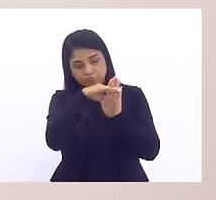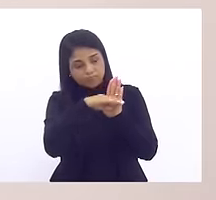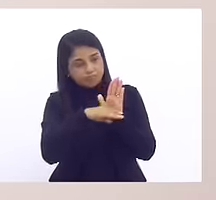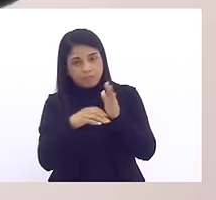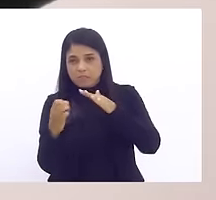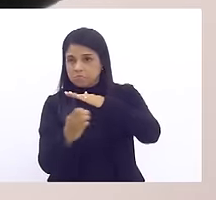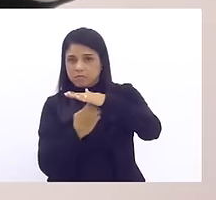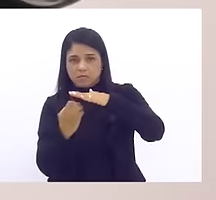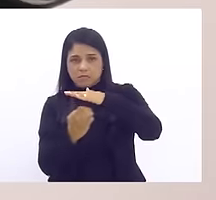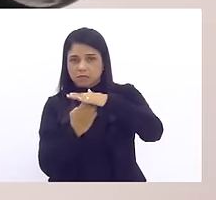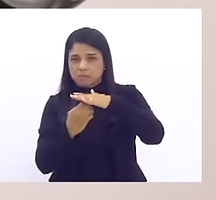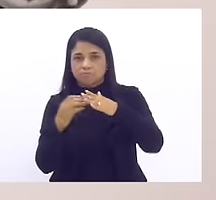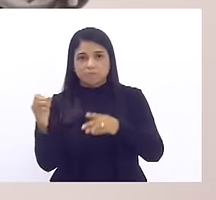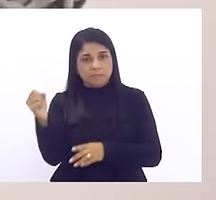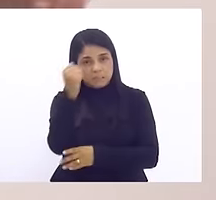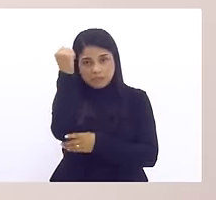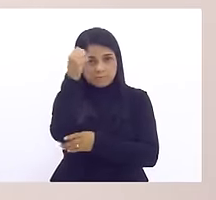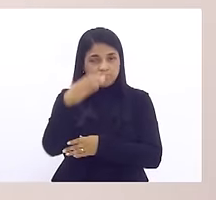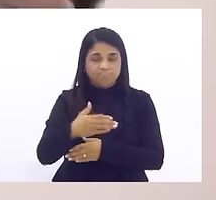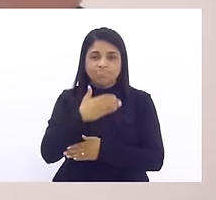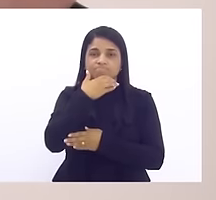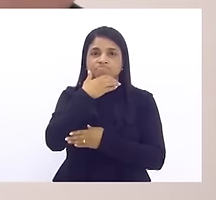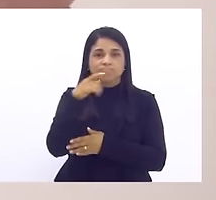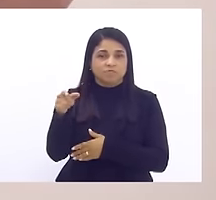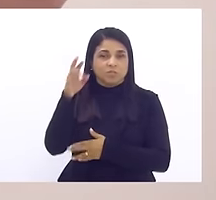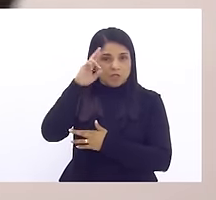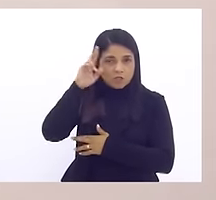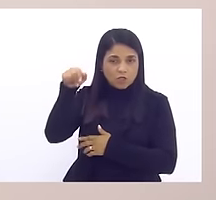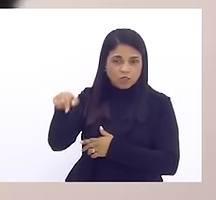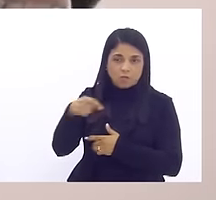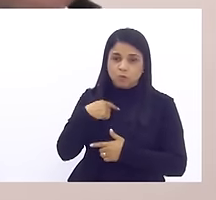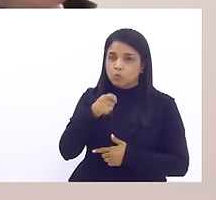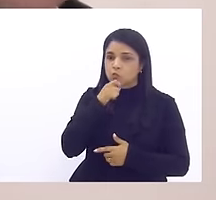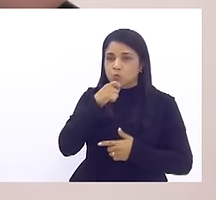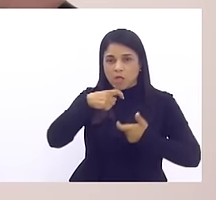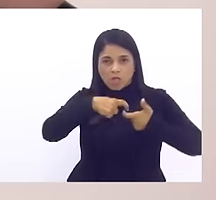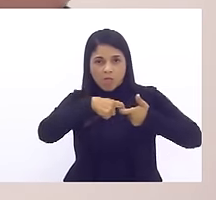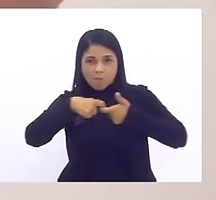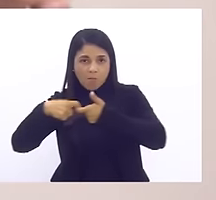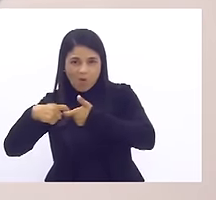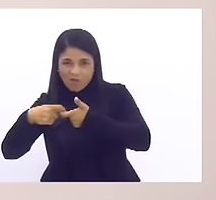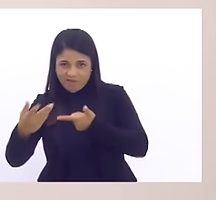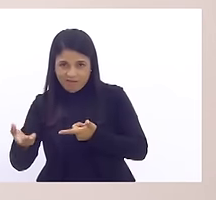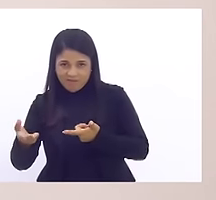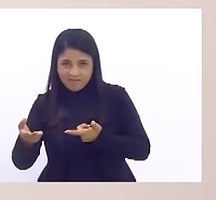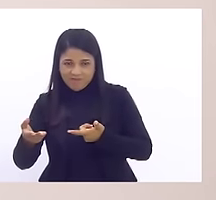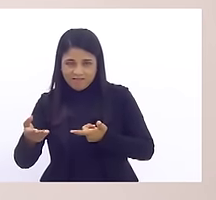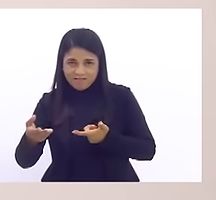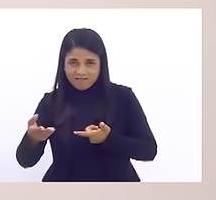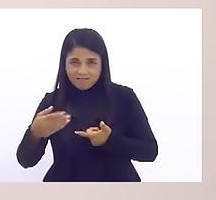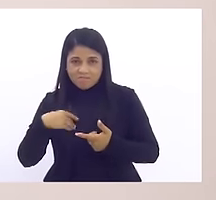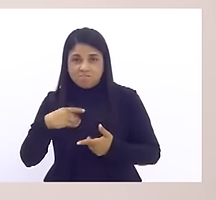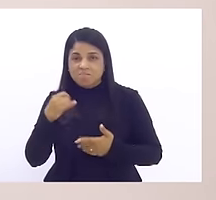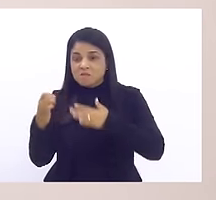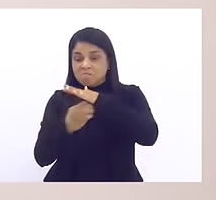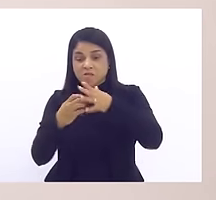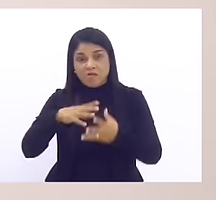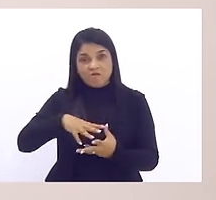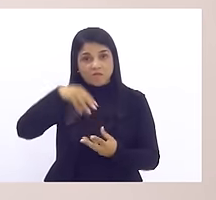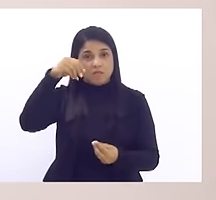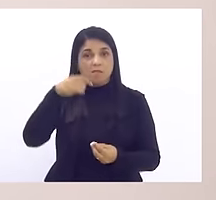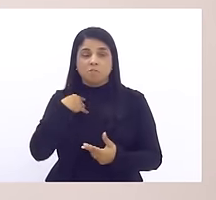gravíssimo pela declaração da proprietária que não existe reboque é uma empresa Fantástico para suspender Esse